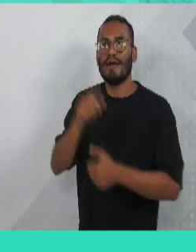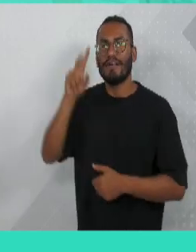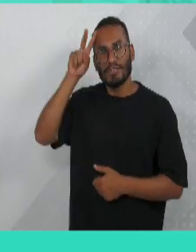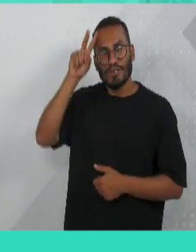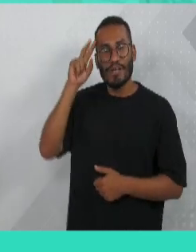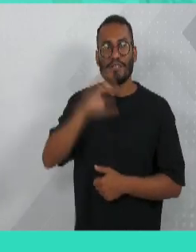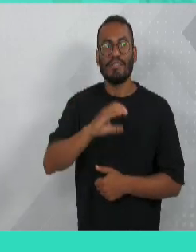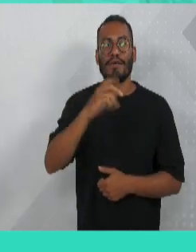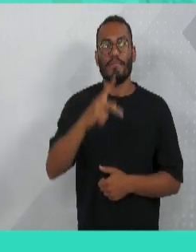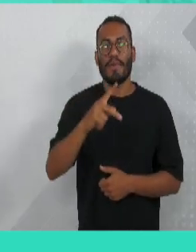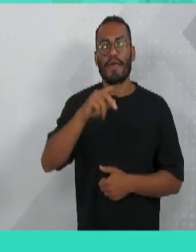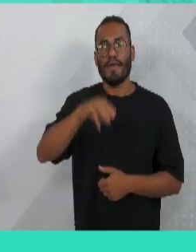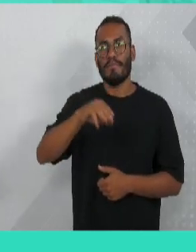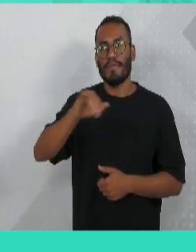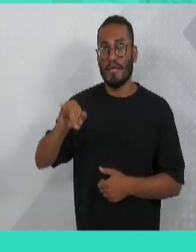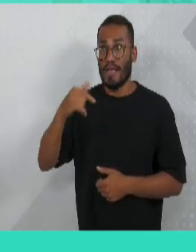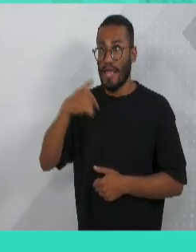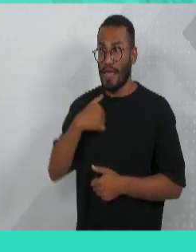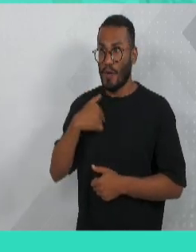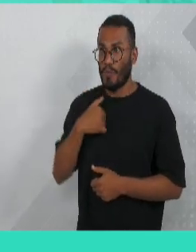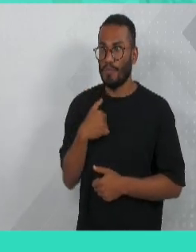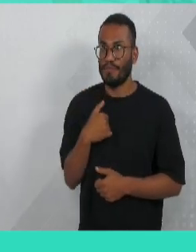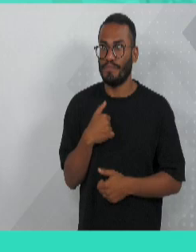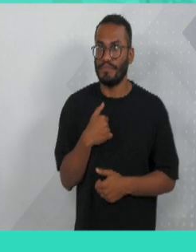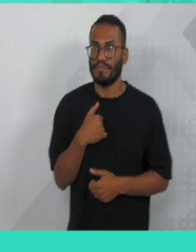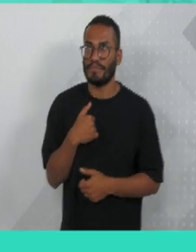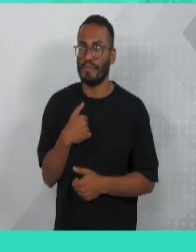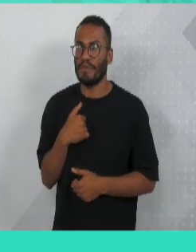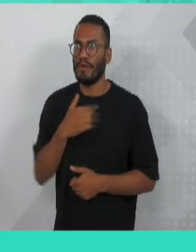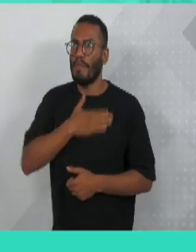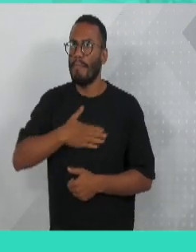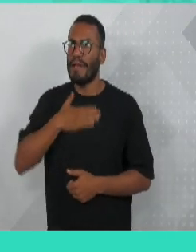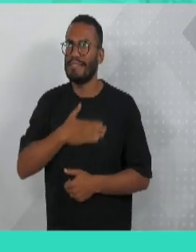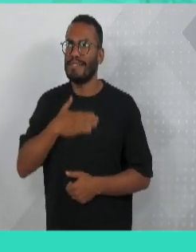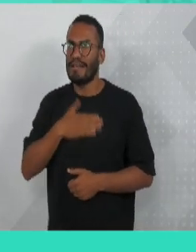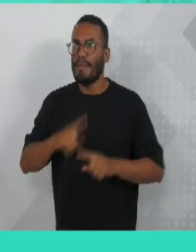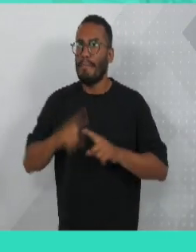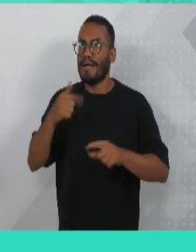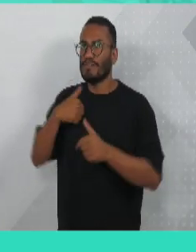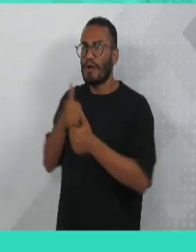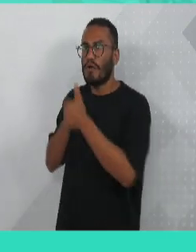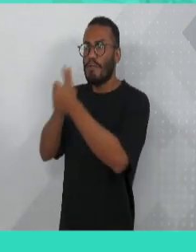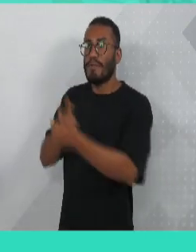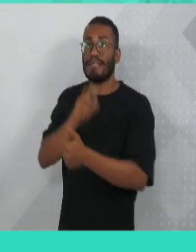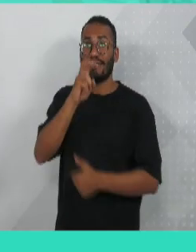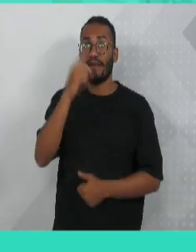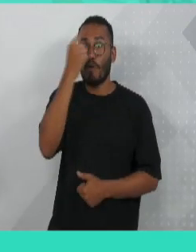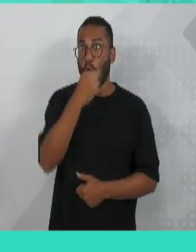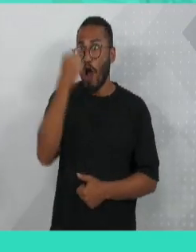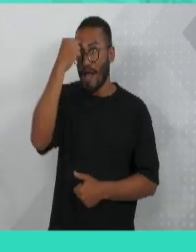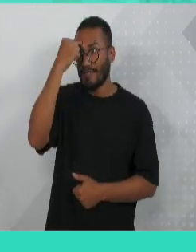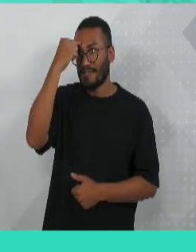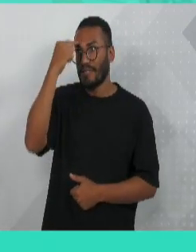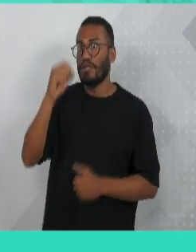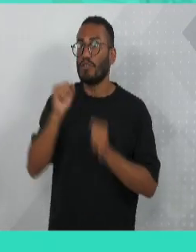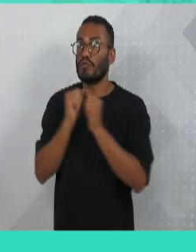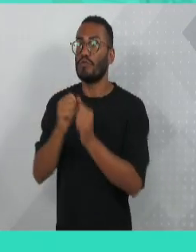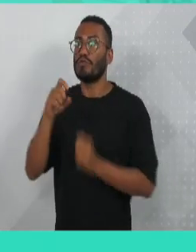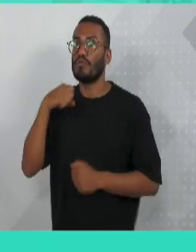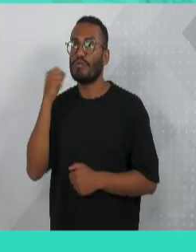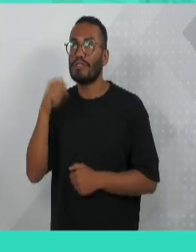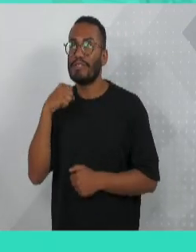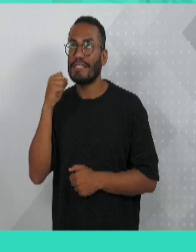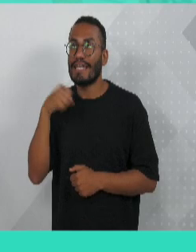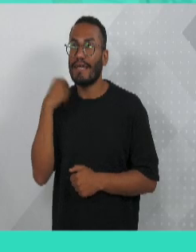da cpmi né que eu tive não vou dizer que é um prazer né mas o companheiro durante cinco horas com o senador Jorge